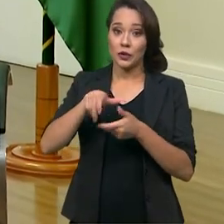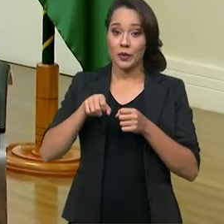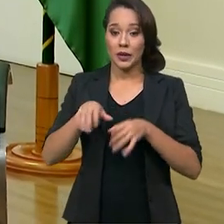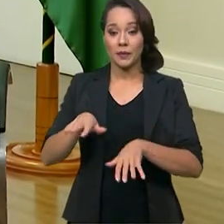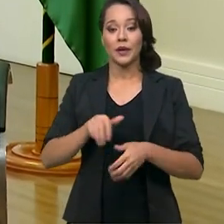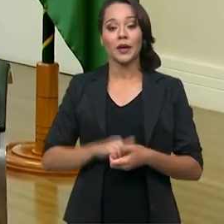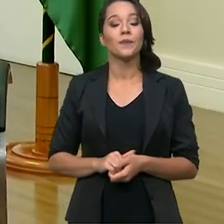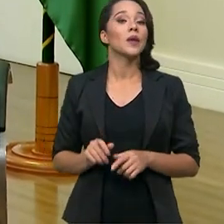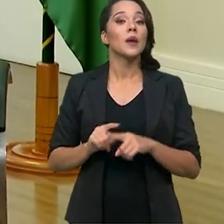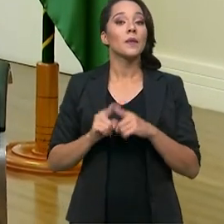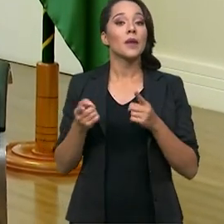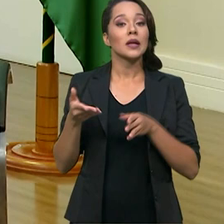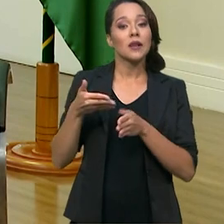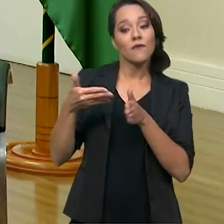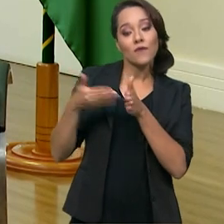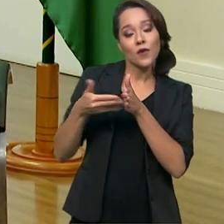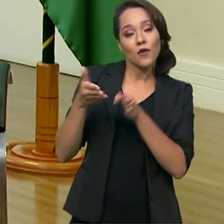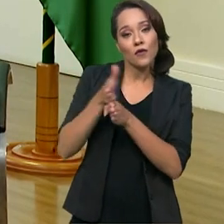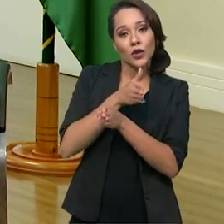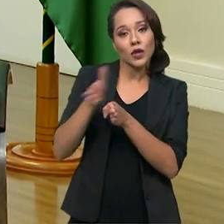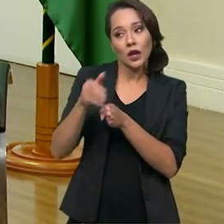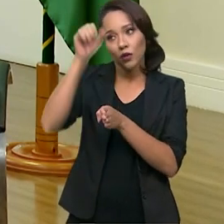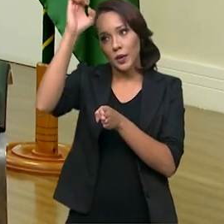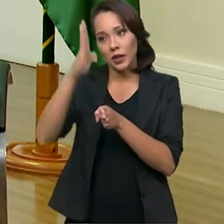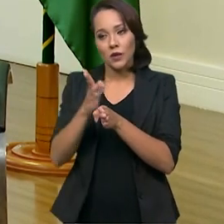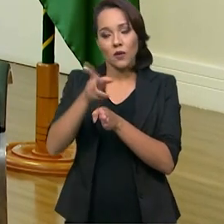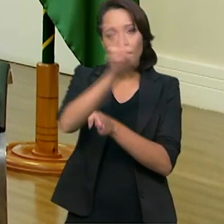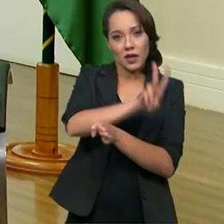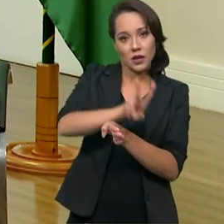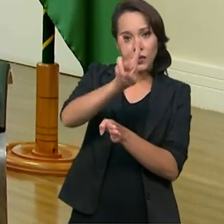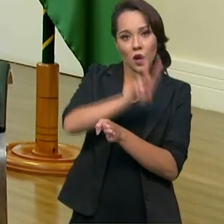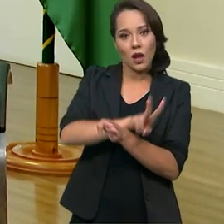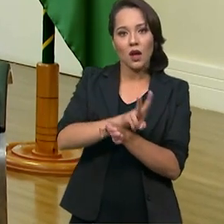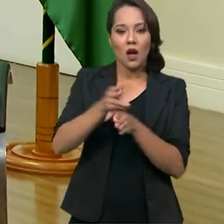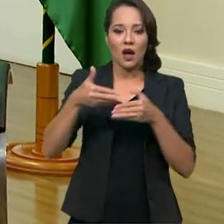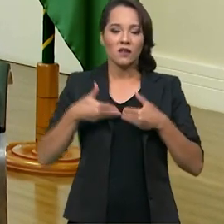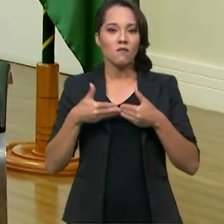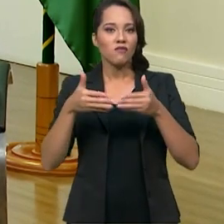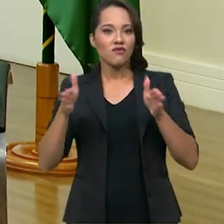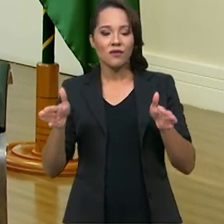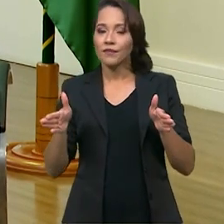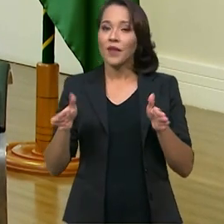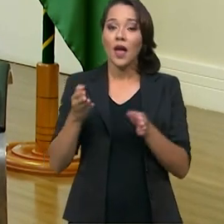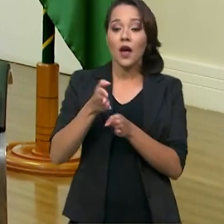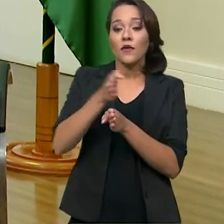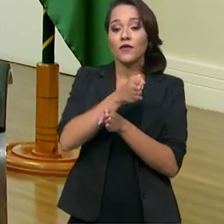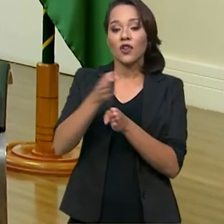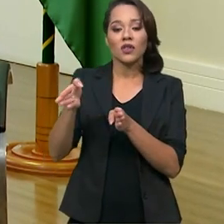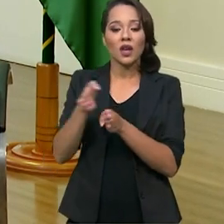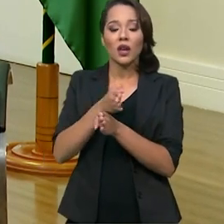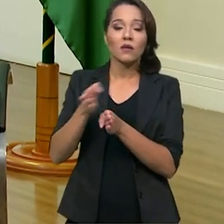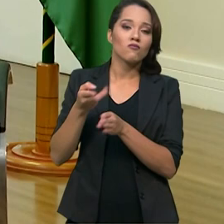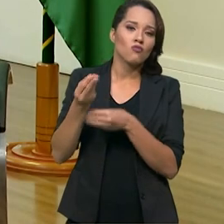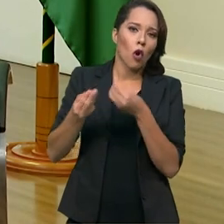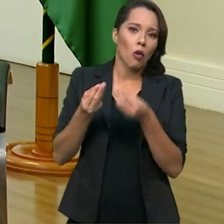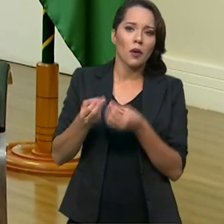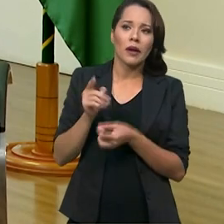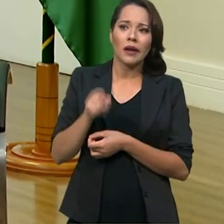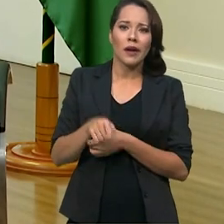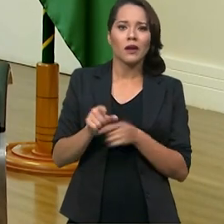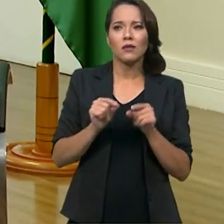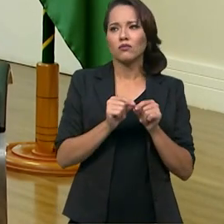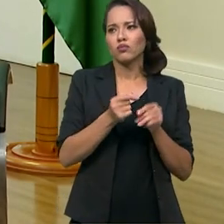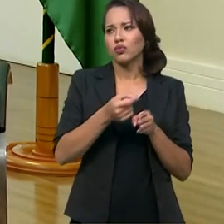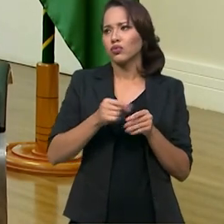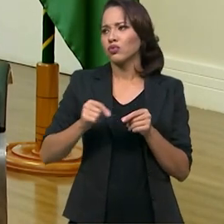pandemia, mas a fronteira entre o Brasil e a Venezuela não é um portão, é sim uma fronteira seca, né, que se estende